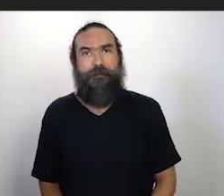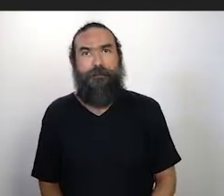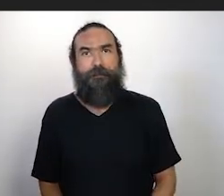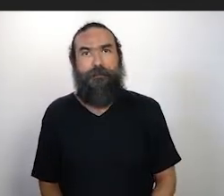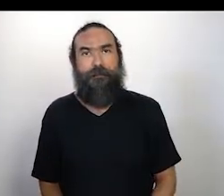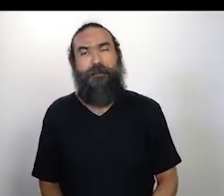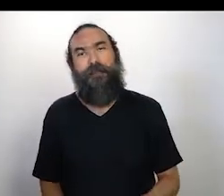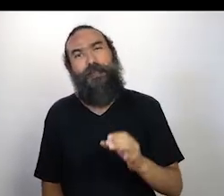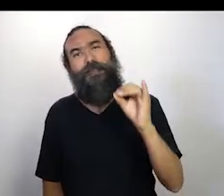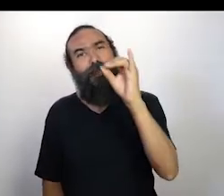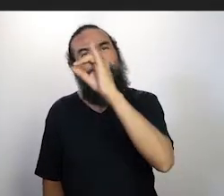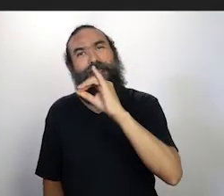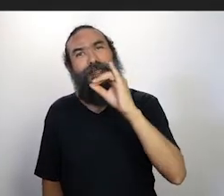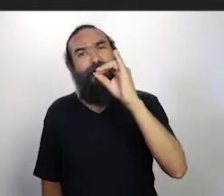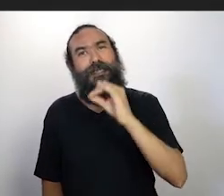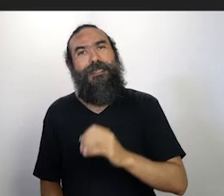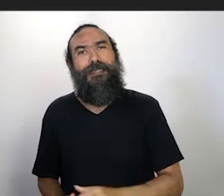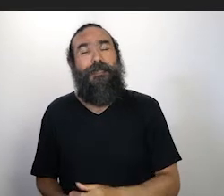Olá.